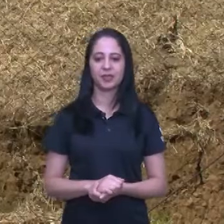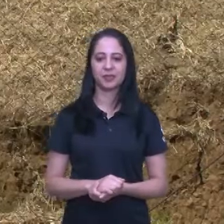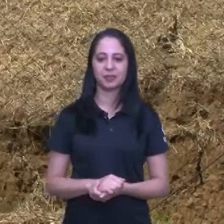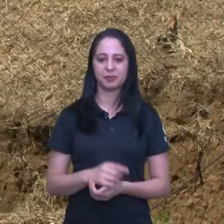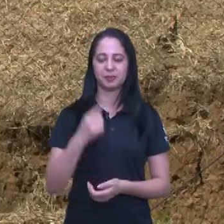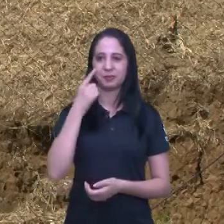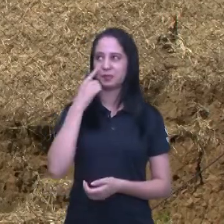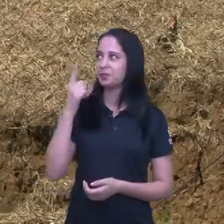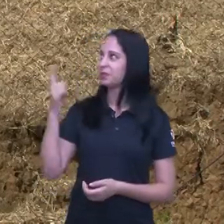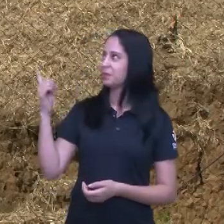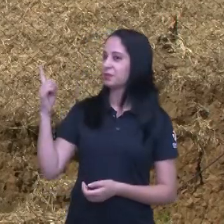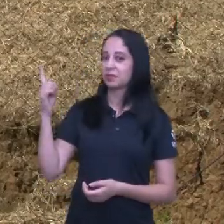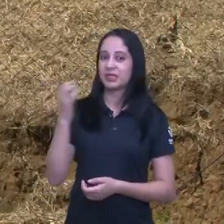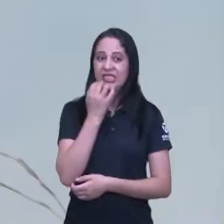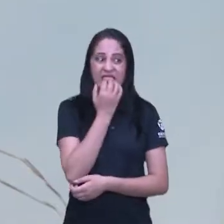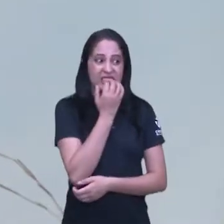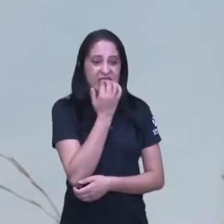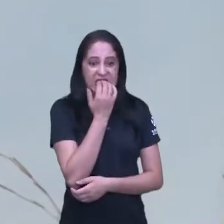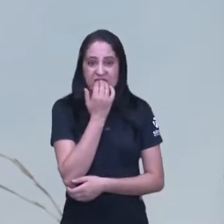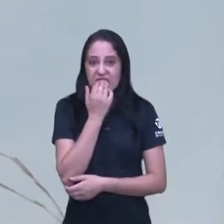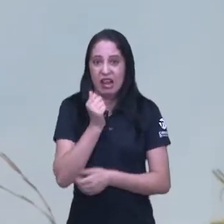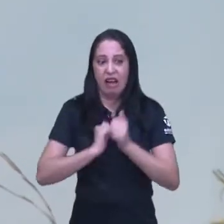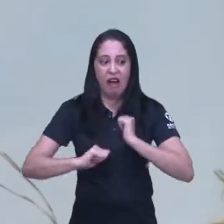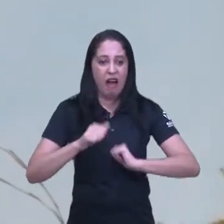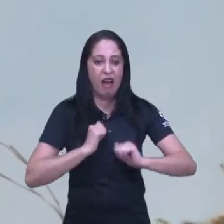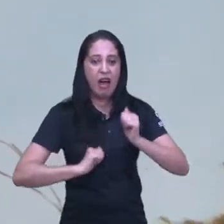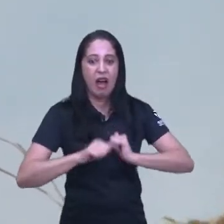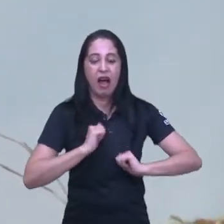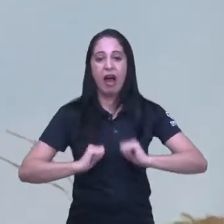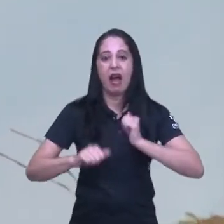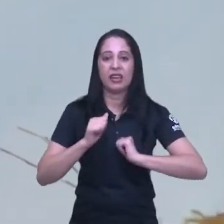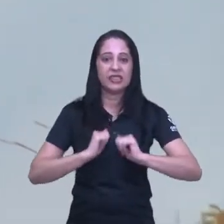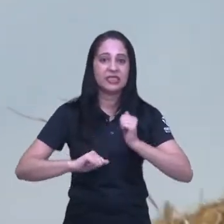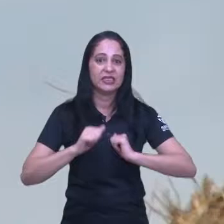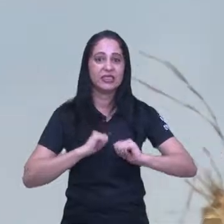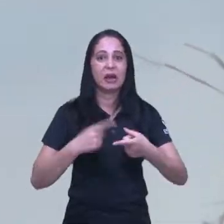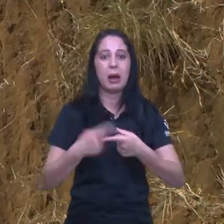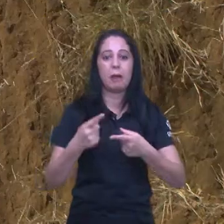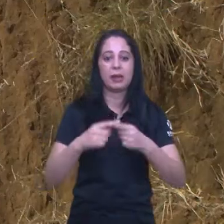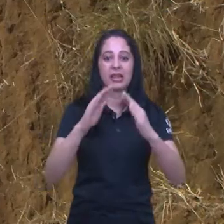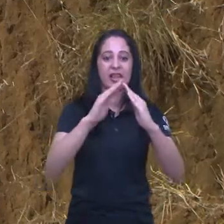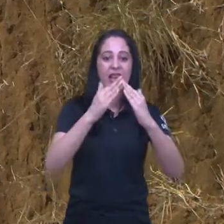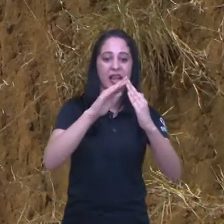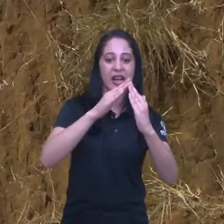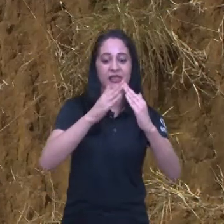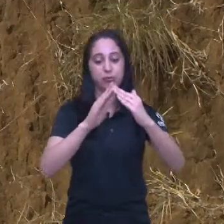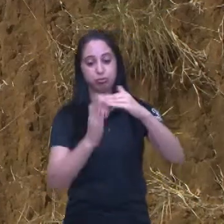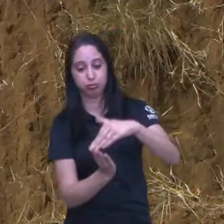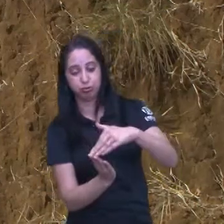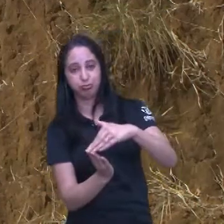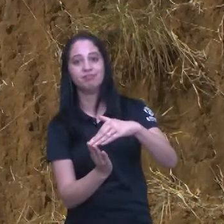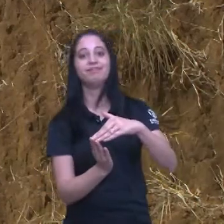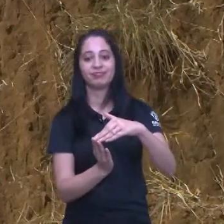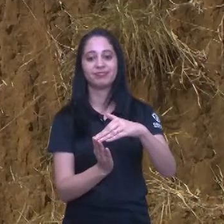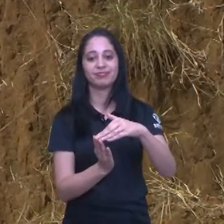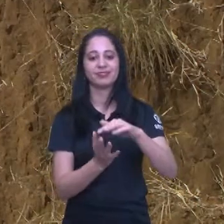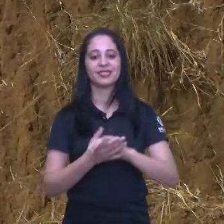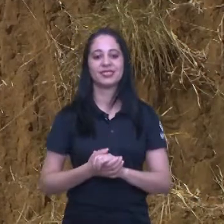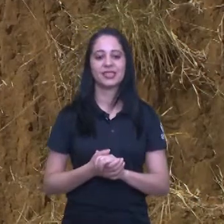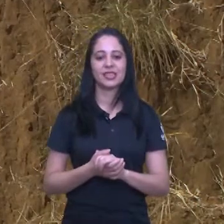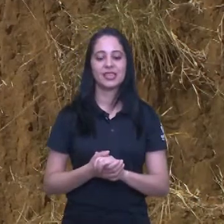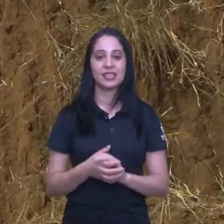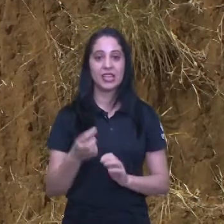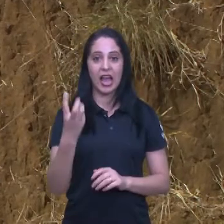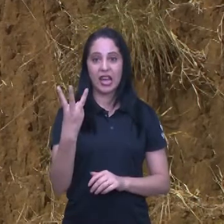o cenário de devastação o desespero toma conta de quem viu de perto o desabamento de uma casa após